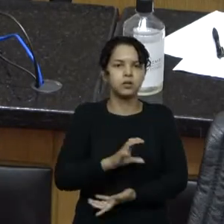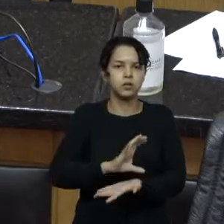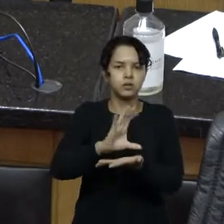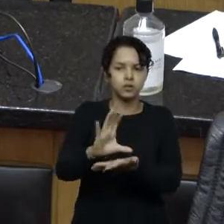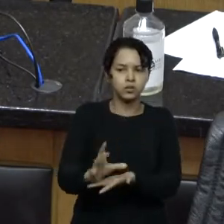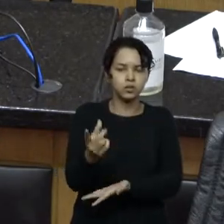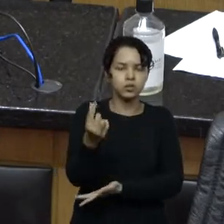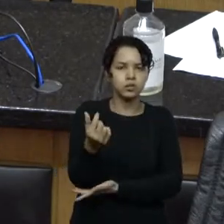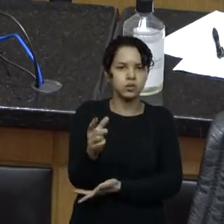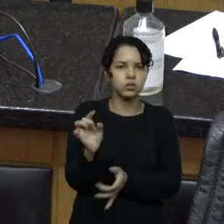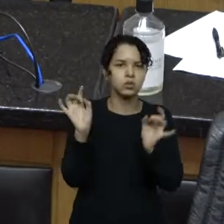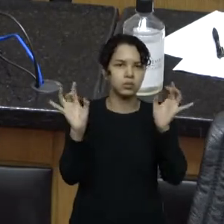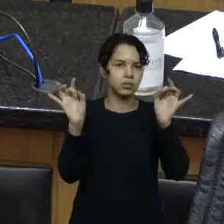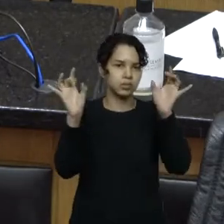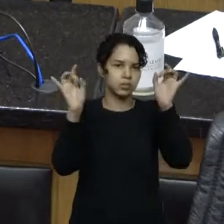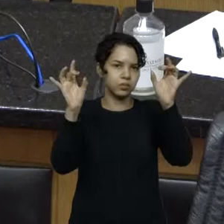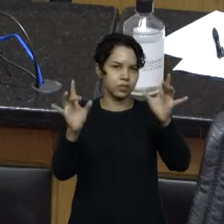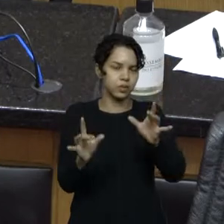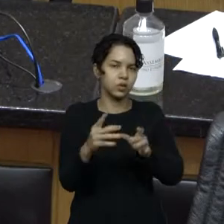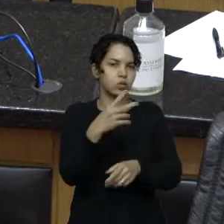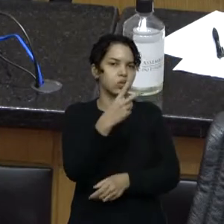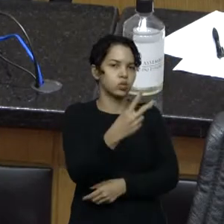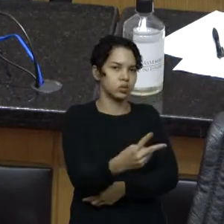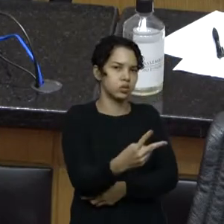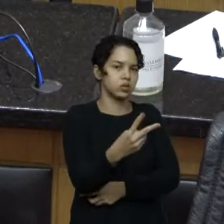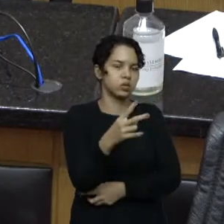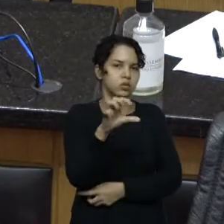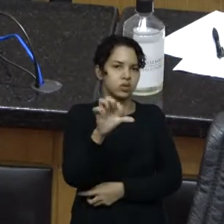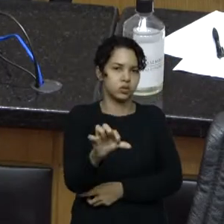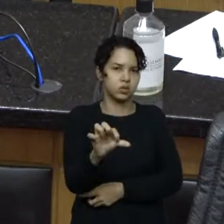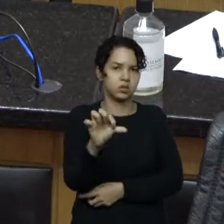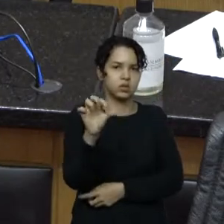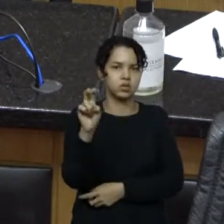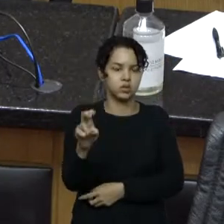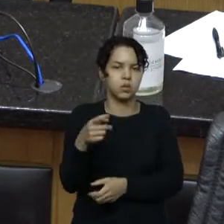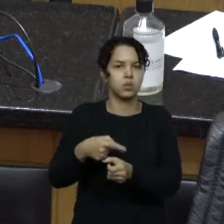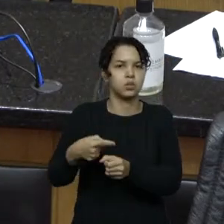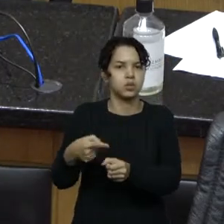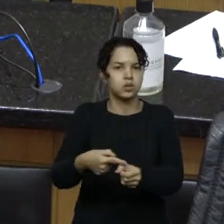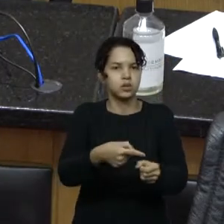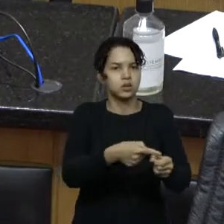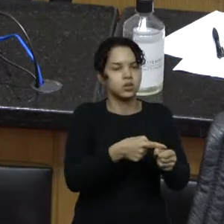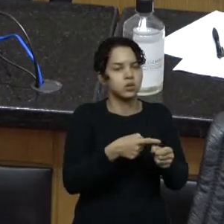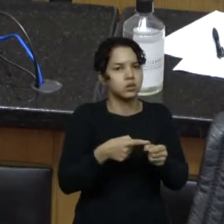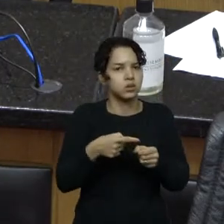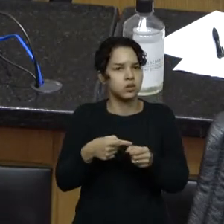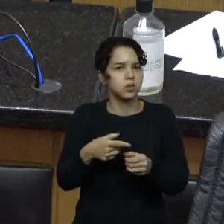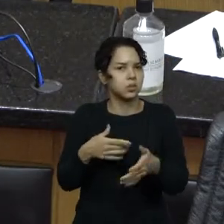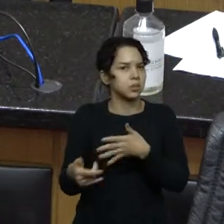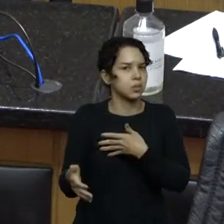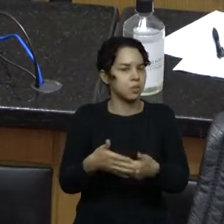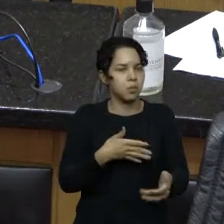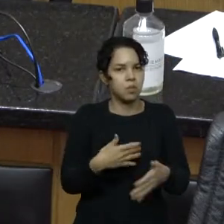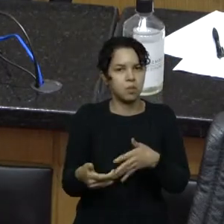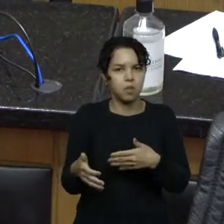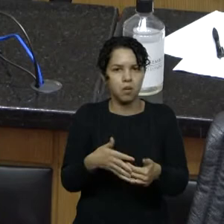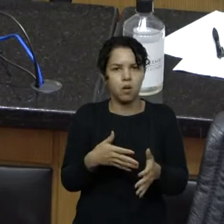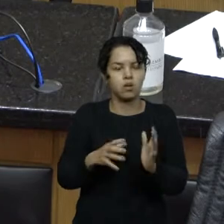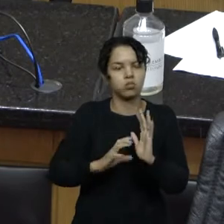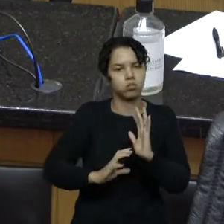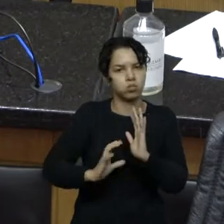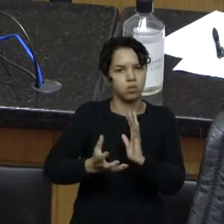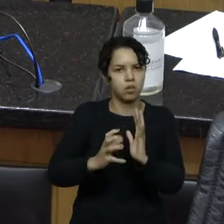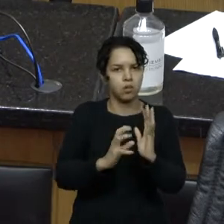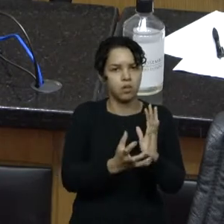beneficiarão absolutamente os 295 municípios independente da condição partidária